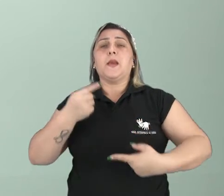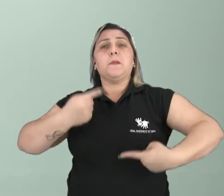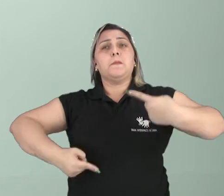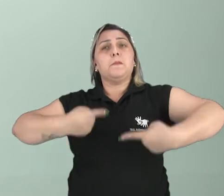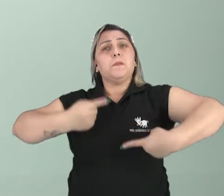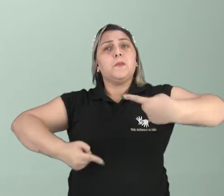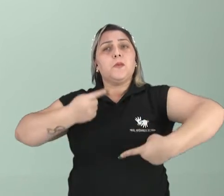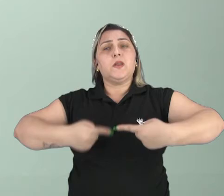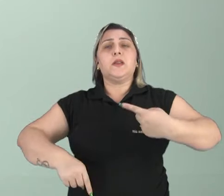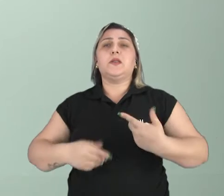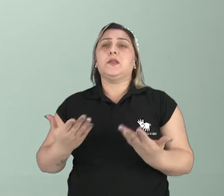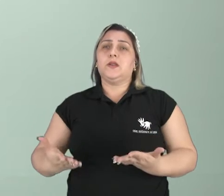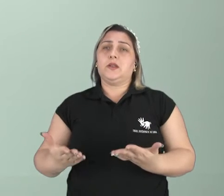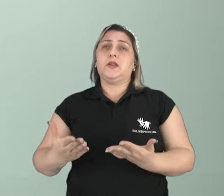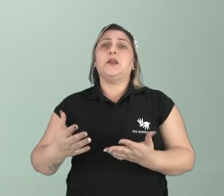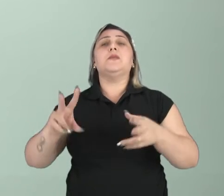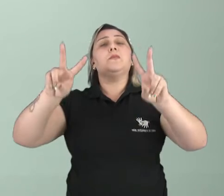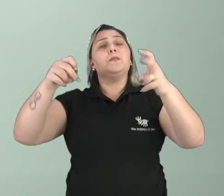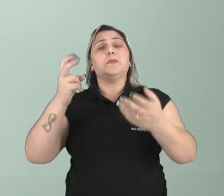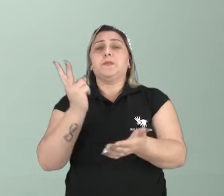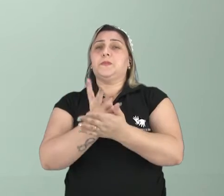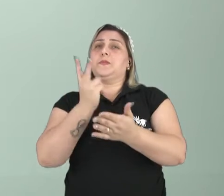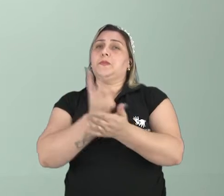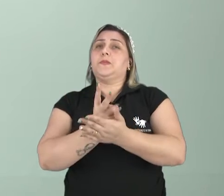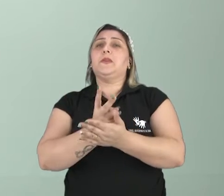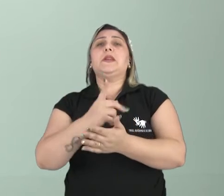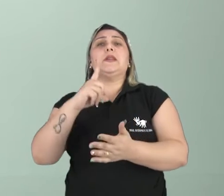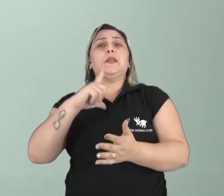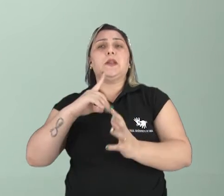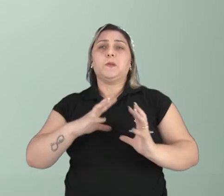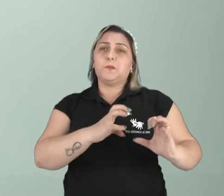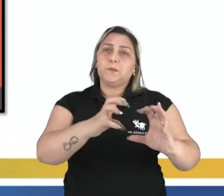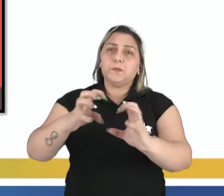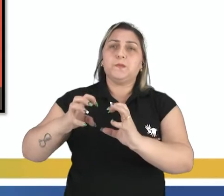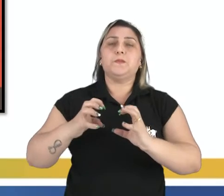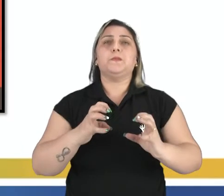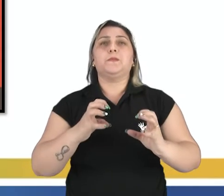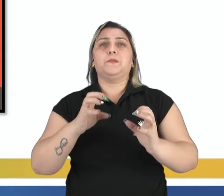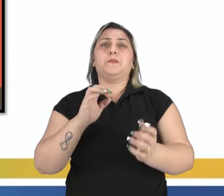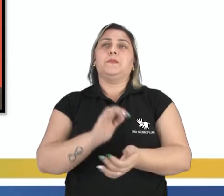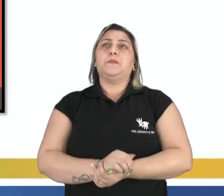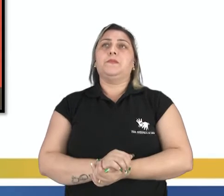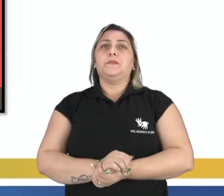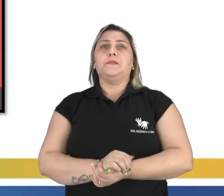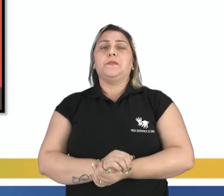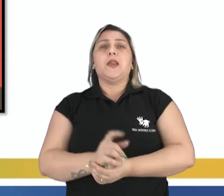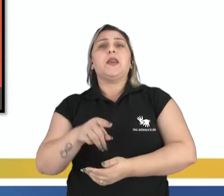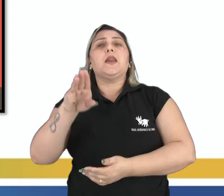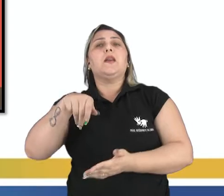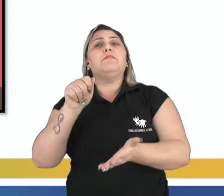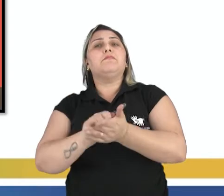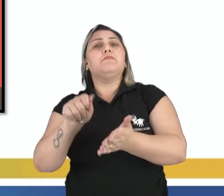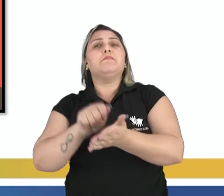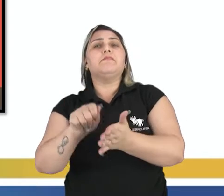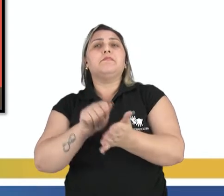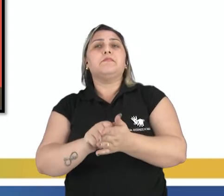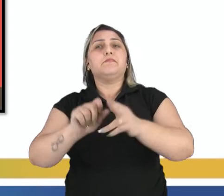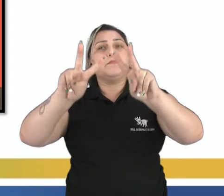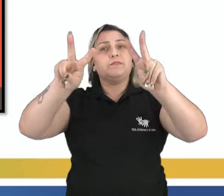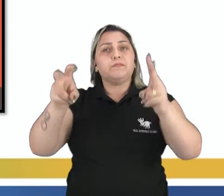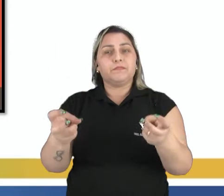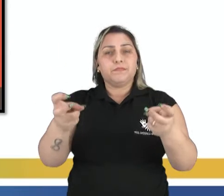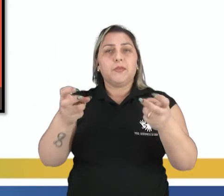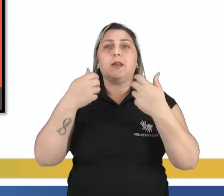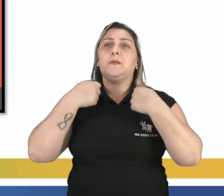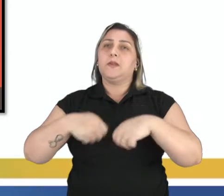política. Né? Então, são assuntos sempre que geram ali uma polêmica. E, nesse caso, quem vai escrever sobre o tema tem que